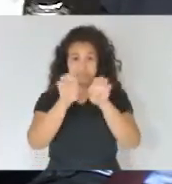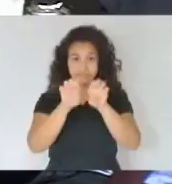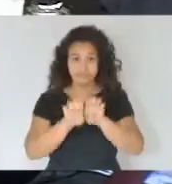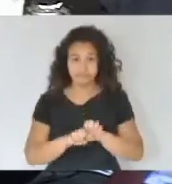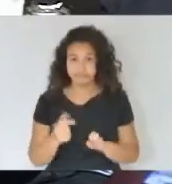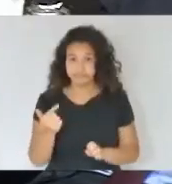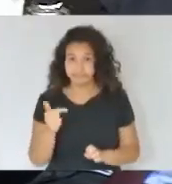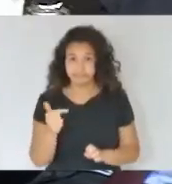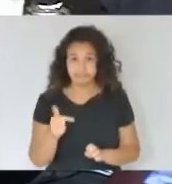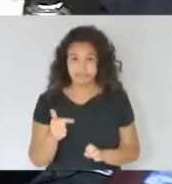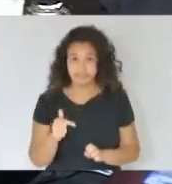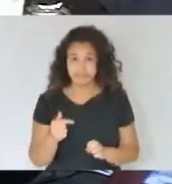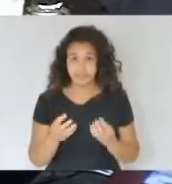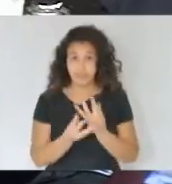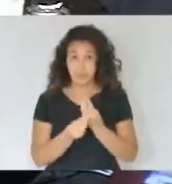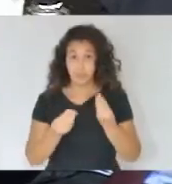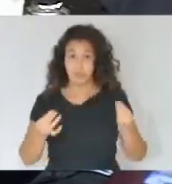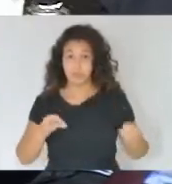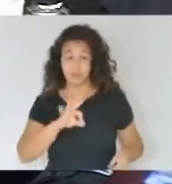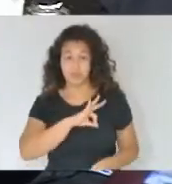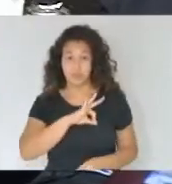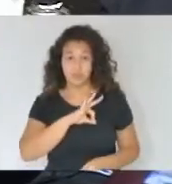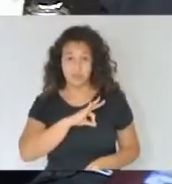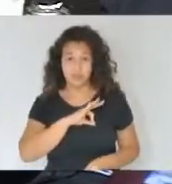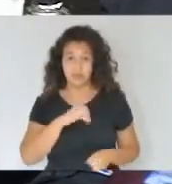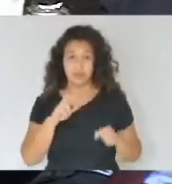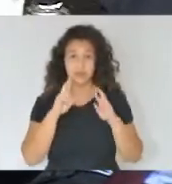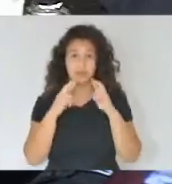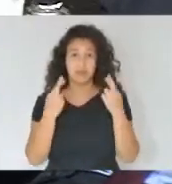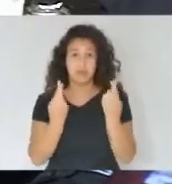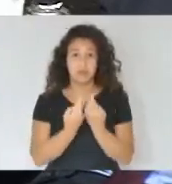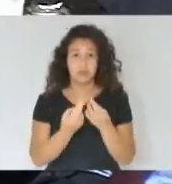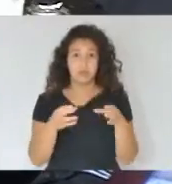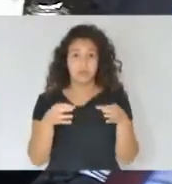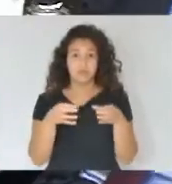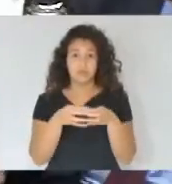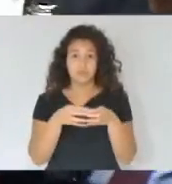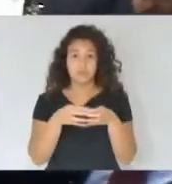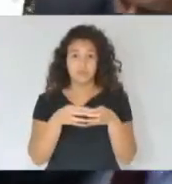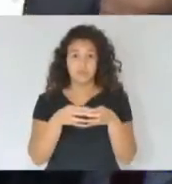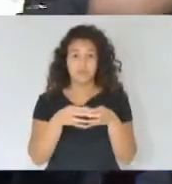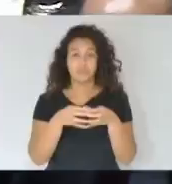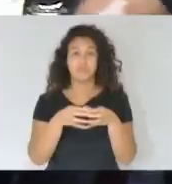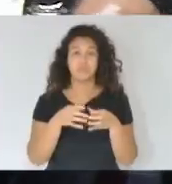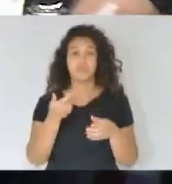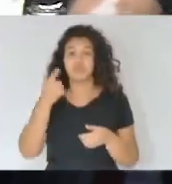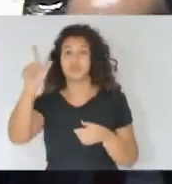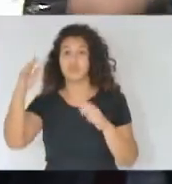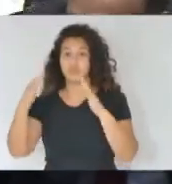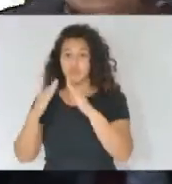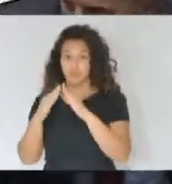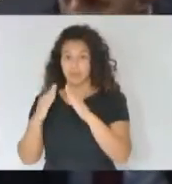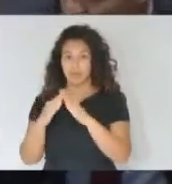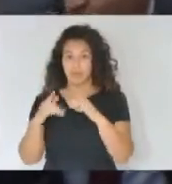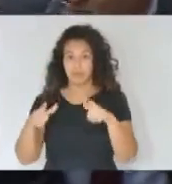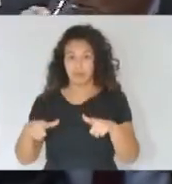para abarcar os policiais, tivemos que fazer reunião prévia para a operação em outro local e, depois da operação, a situação ficou